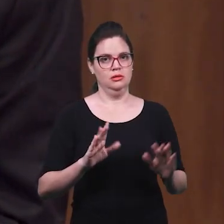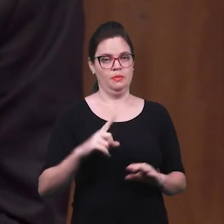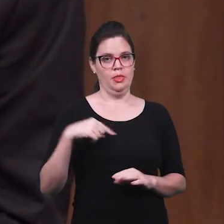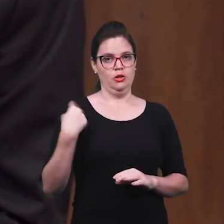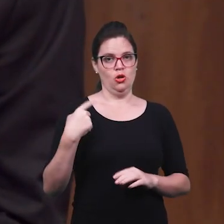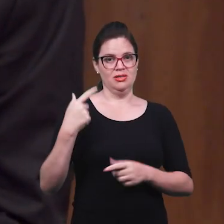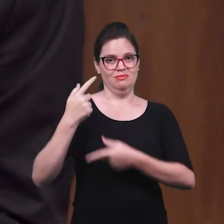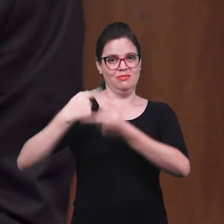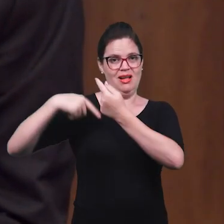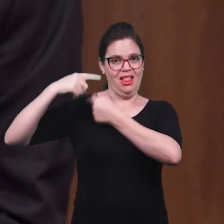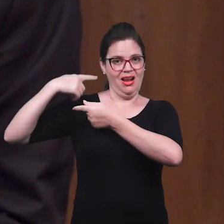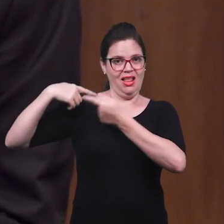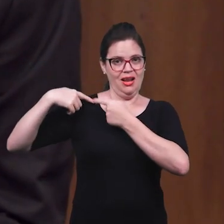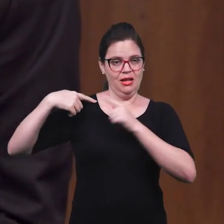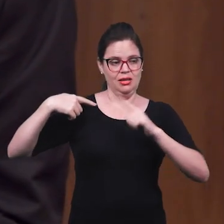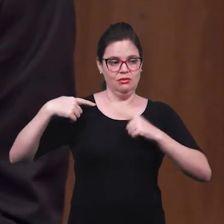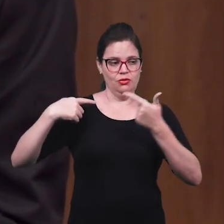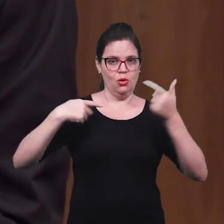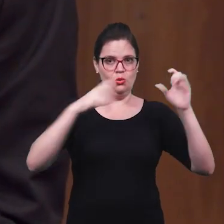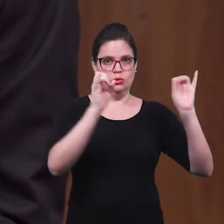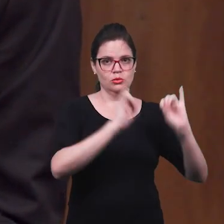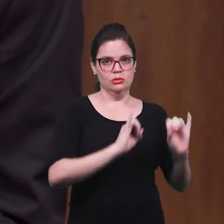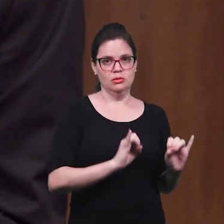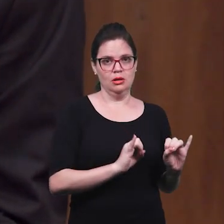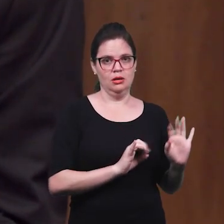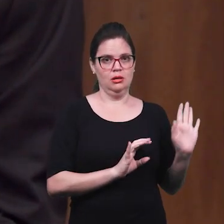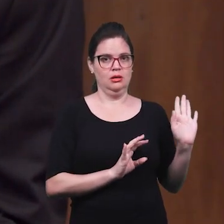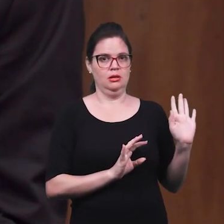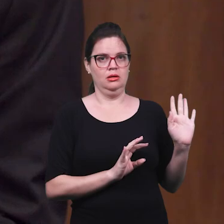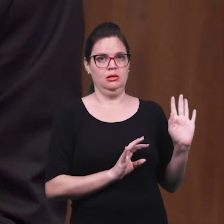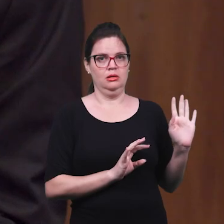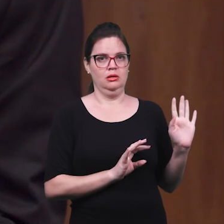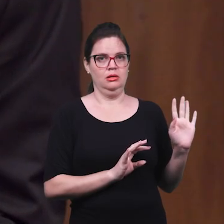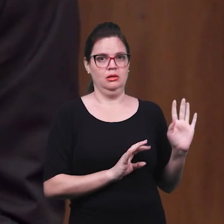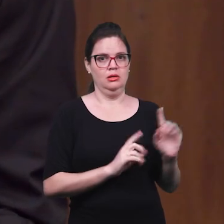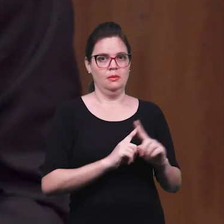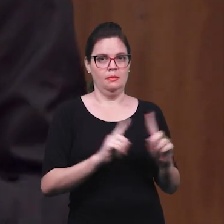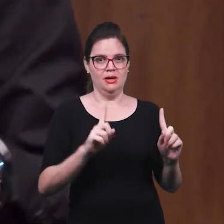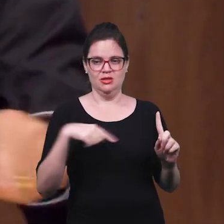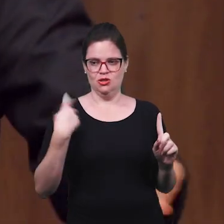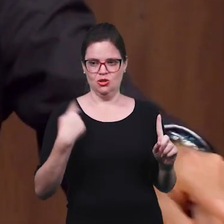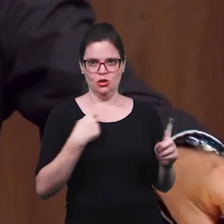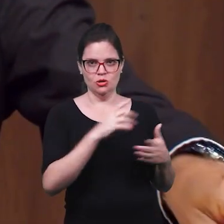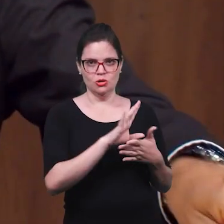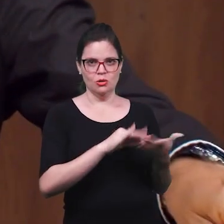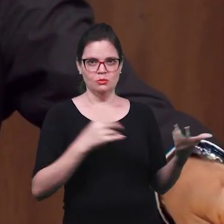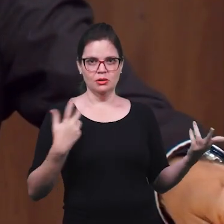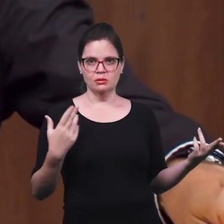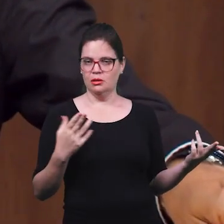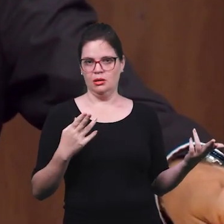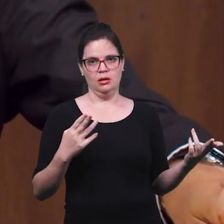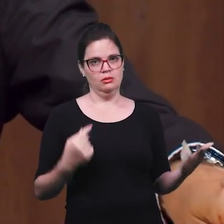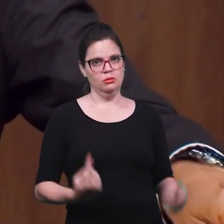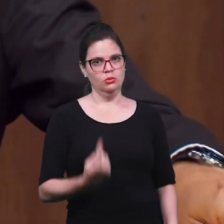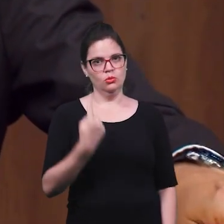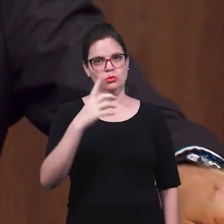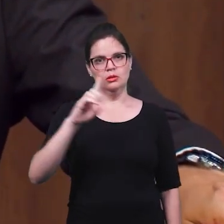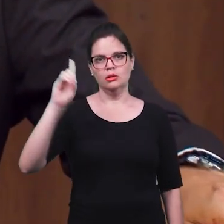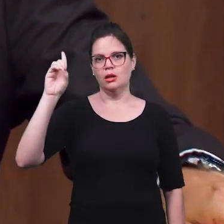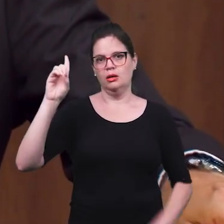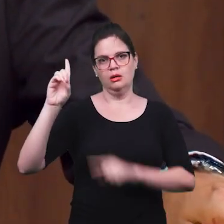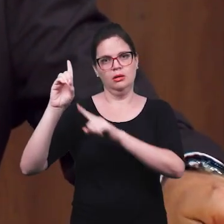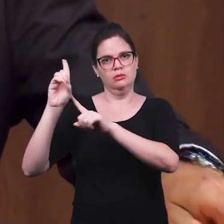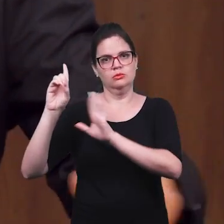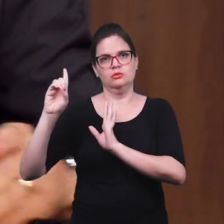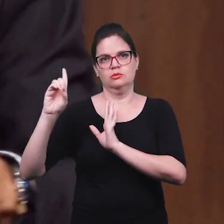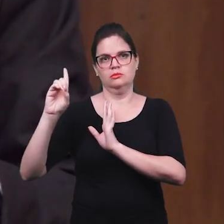deuses. Mas não pode ser essa a nossa decisão, nós vamos servir a um só. Que é aquele texto